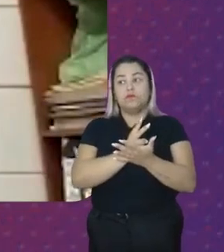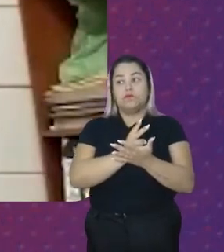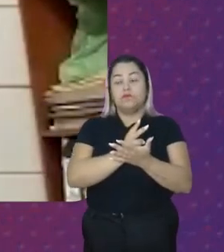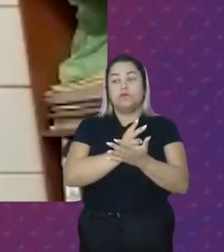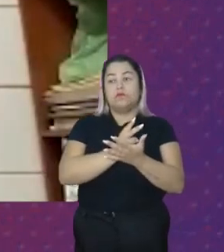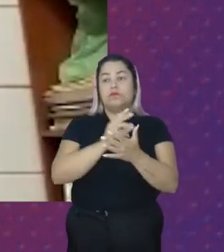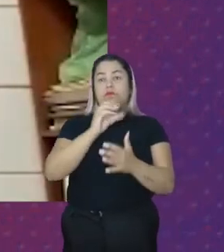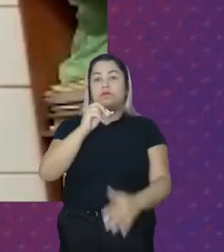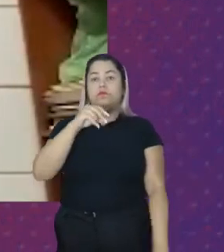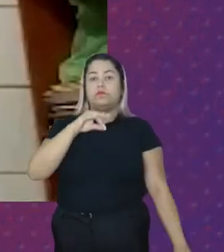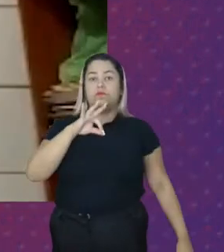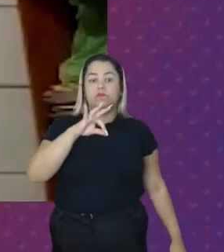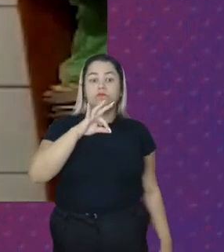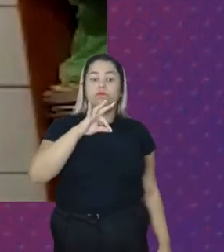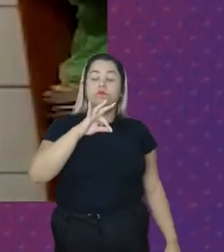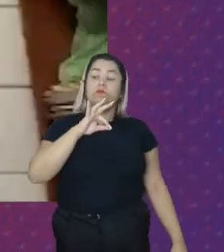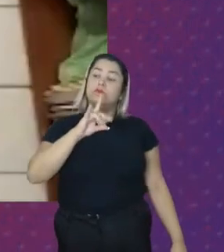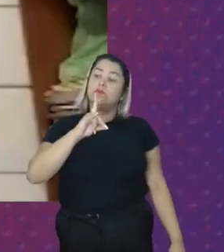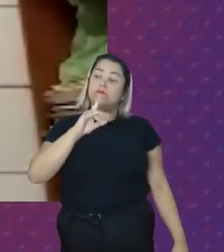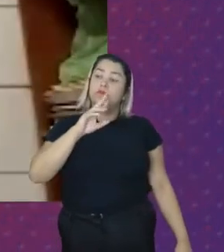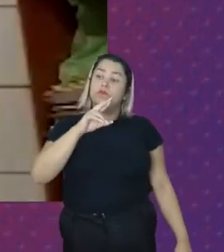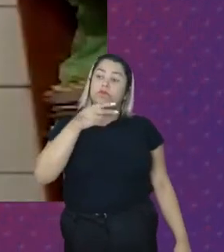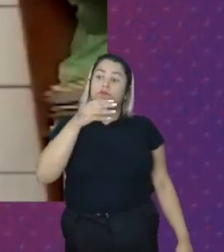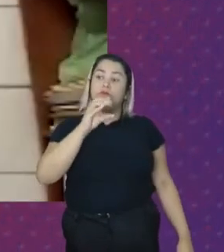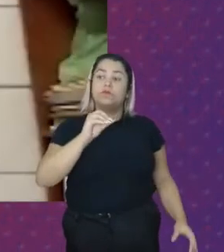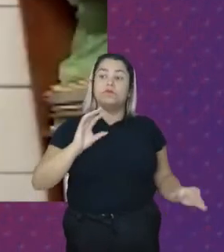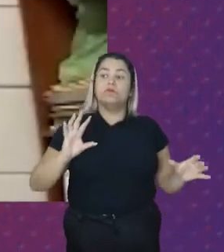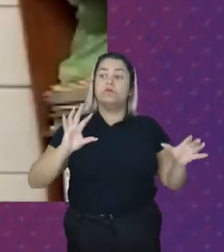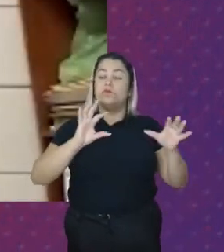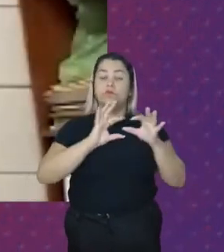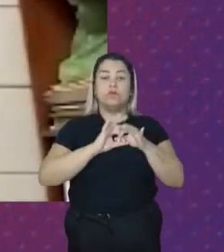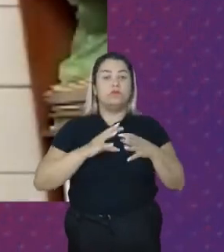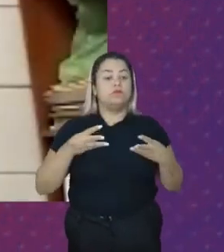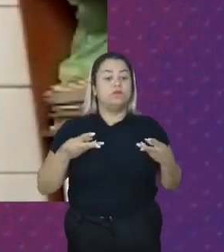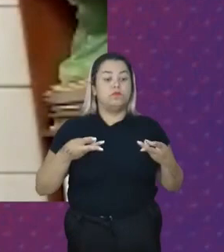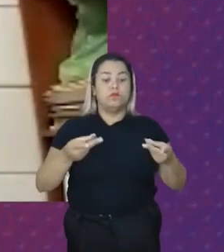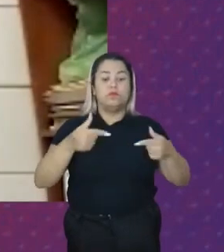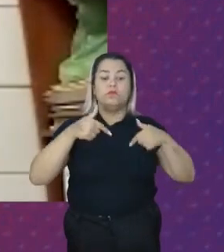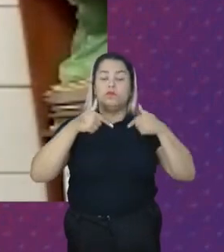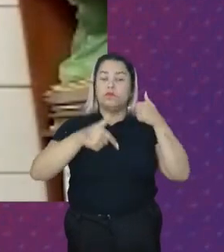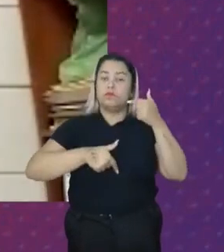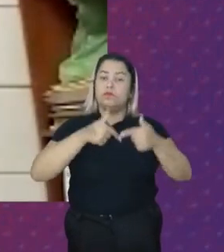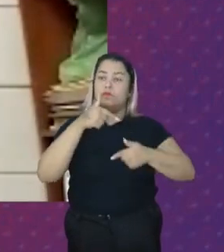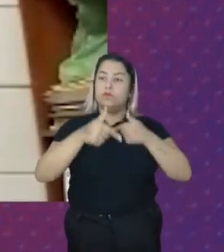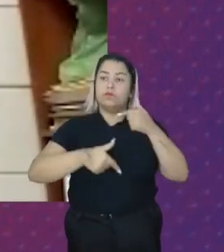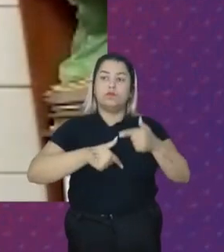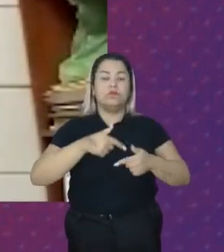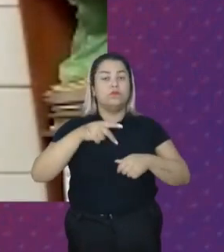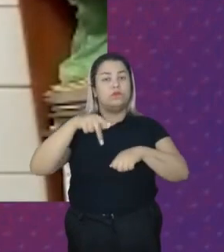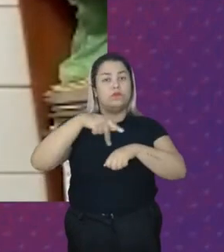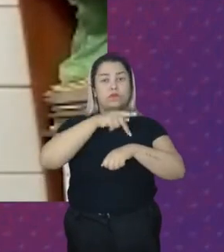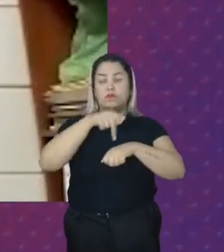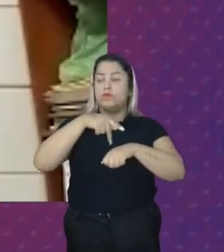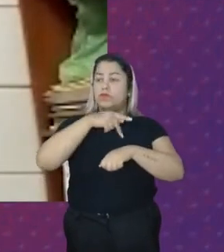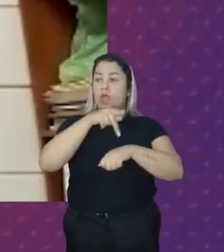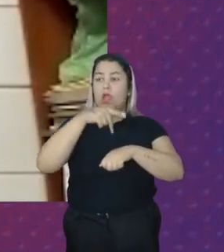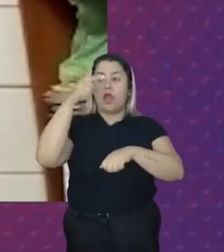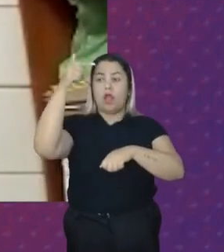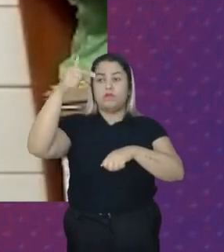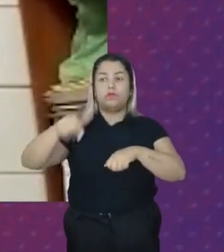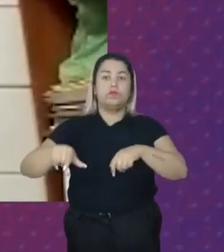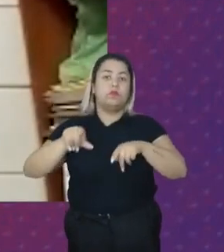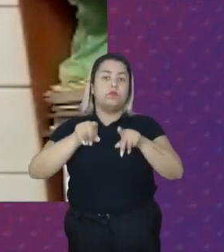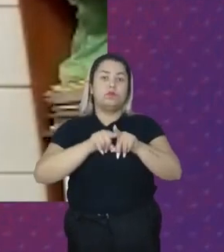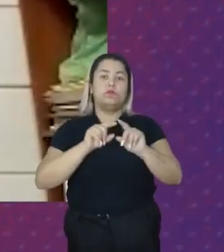Confederação Ela reuniu Muitas Trabalhadoras Muitas Dirigentes De vários Países Da América Latina Ela foi